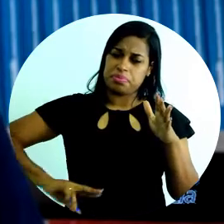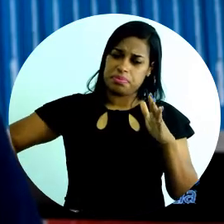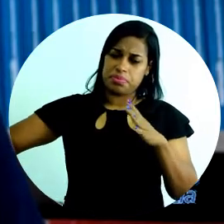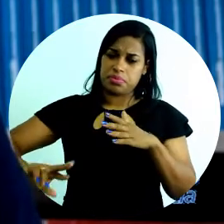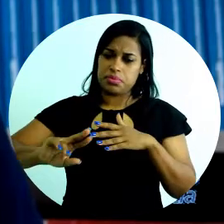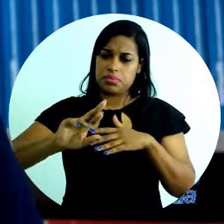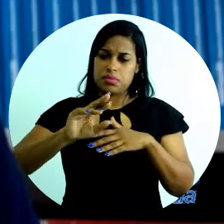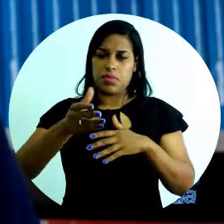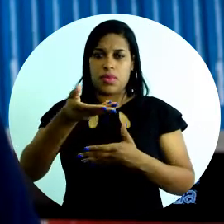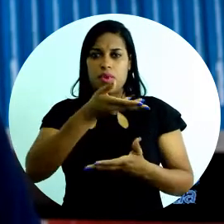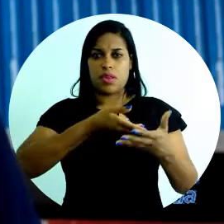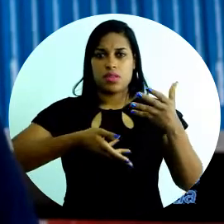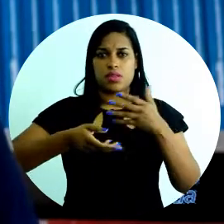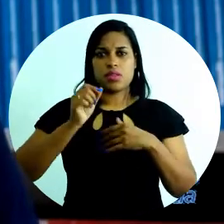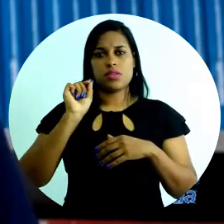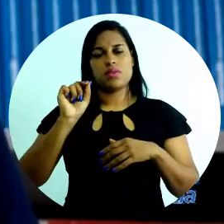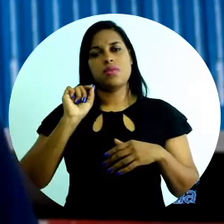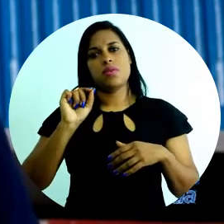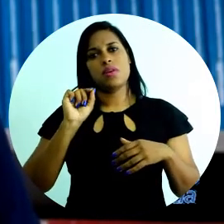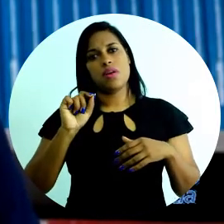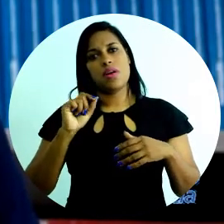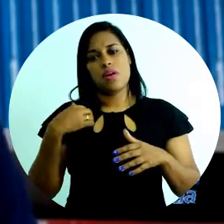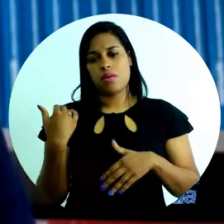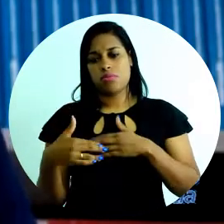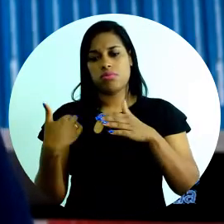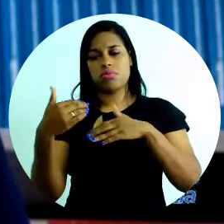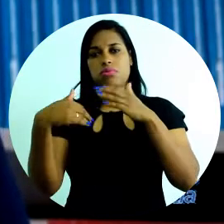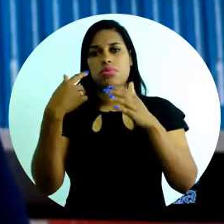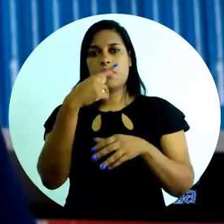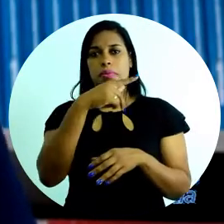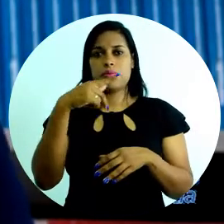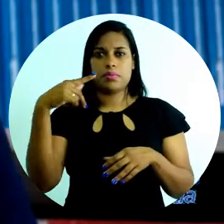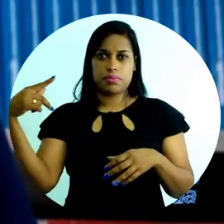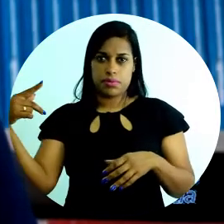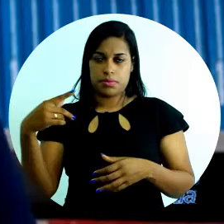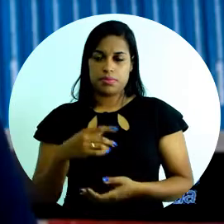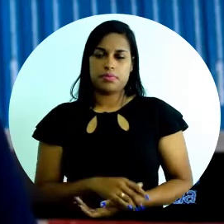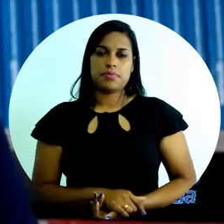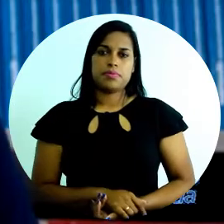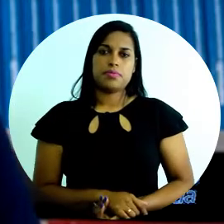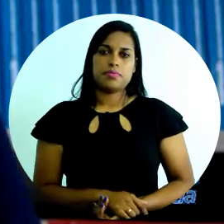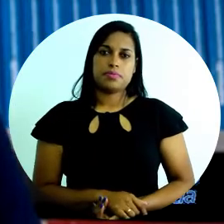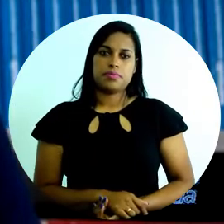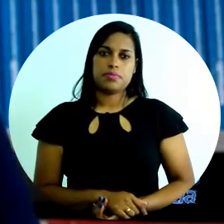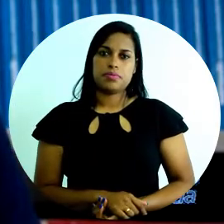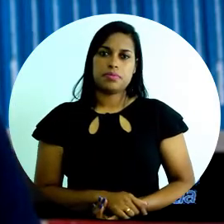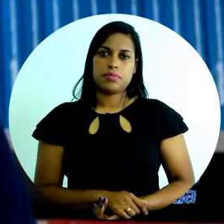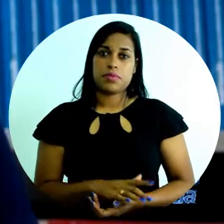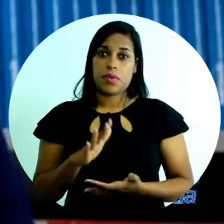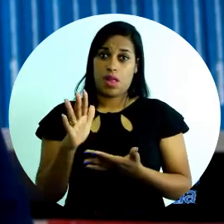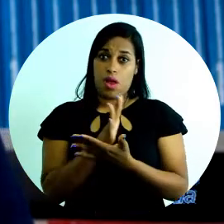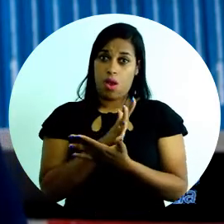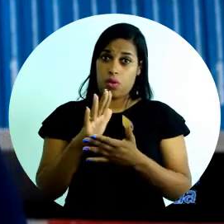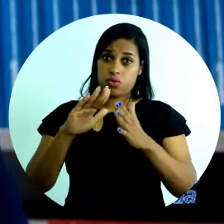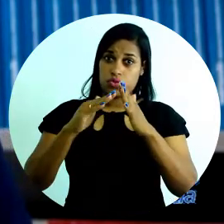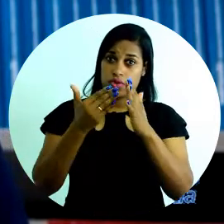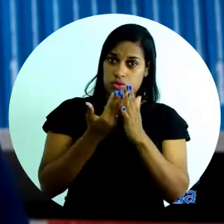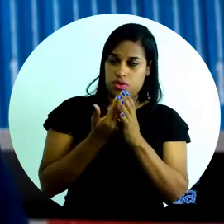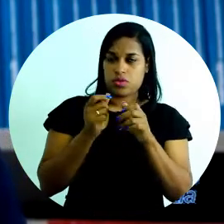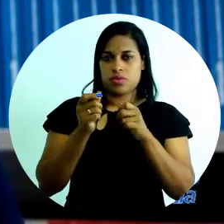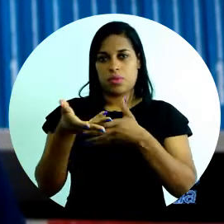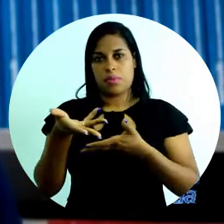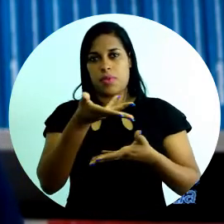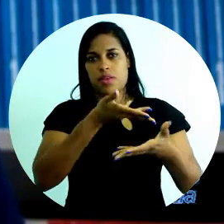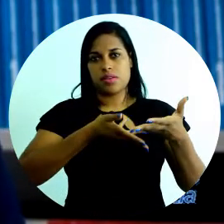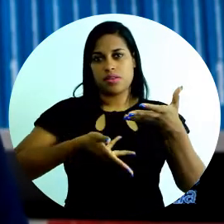questões relacionadas à construção de um projeto político-pedagógico, aos órgãos colegiados que